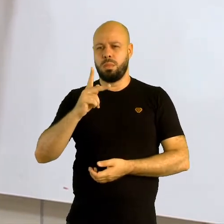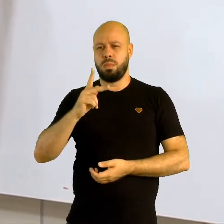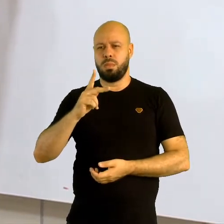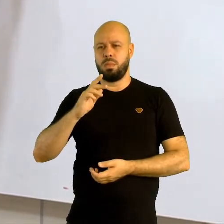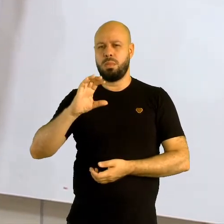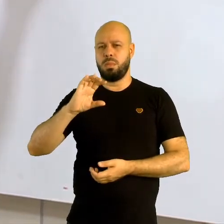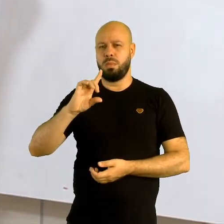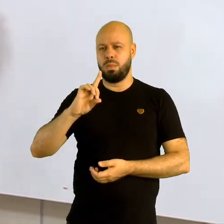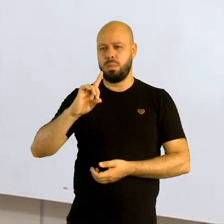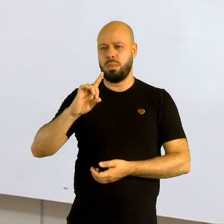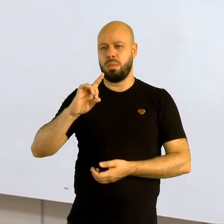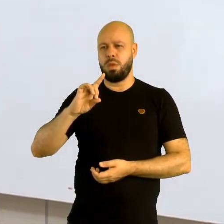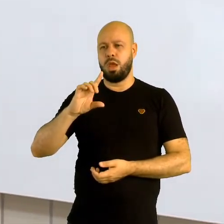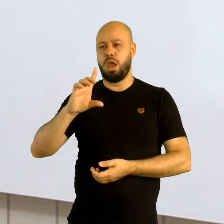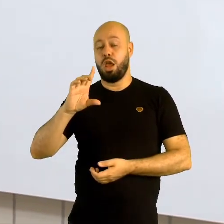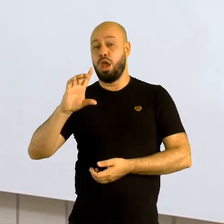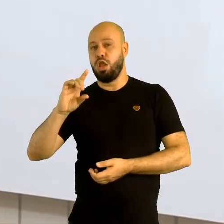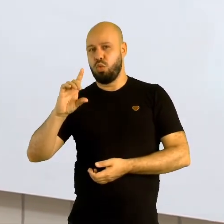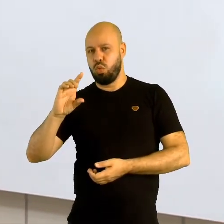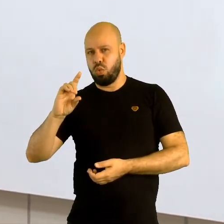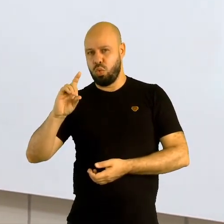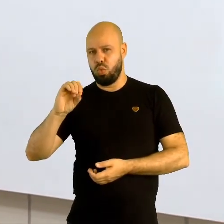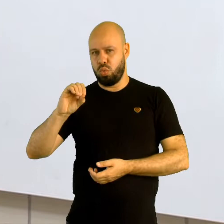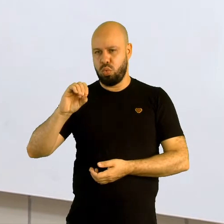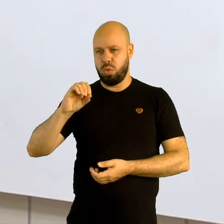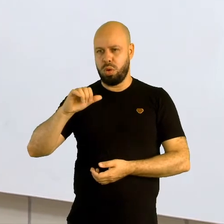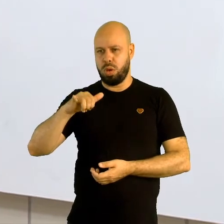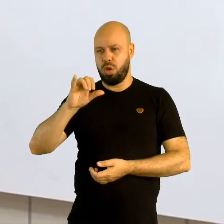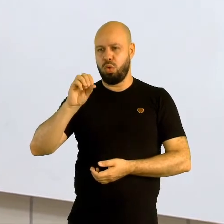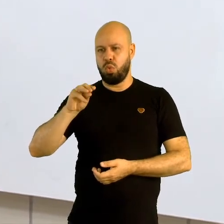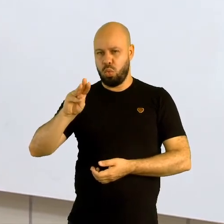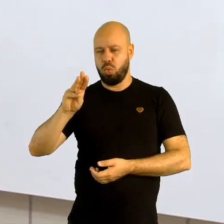do you, continuando aqui, do you